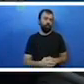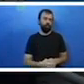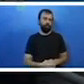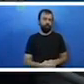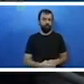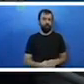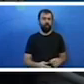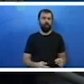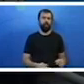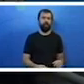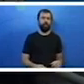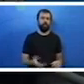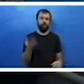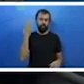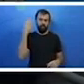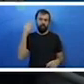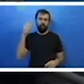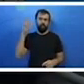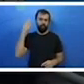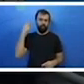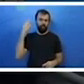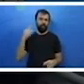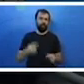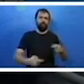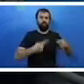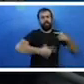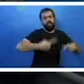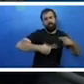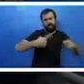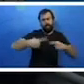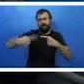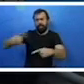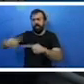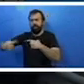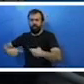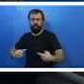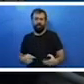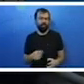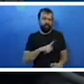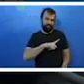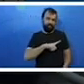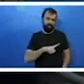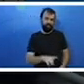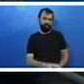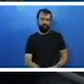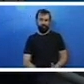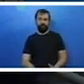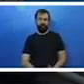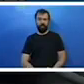Mineira, houveram várias revoltas no Brasil. Algumas violentíssimas.